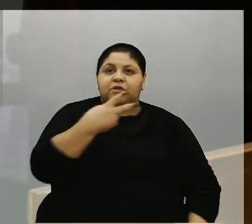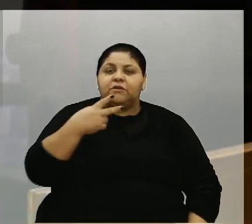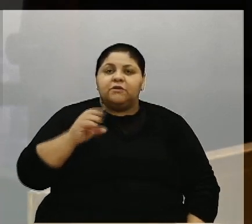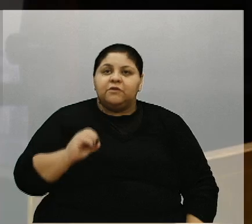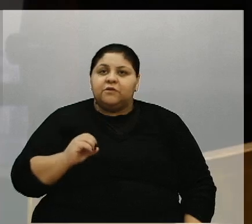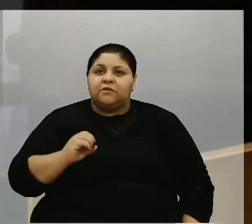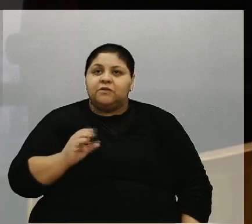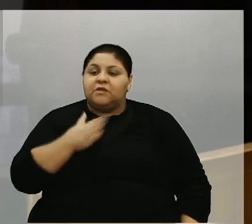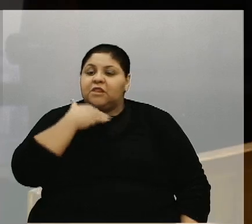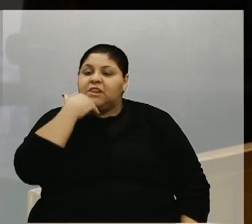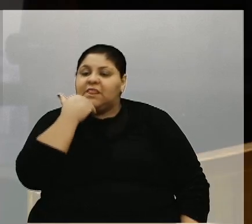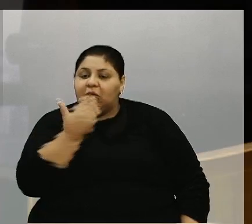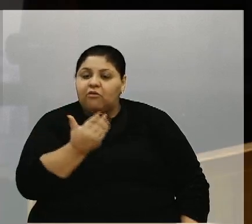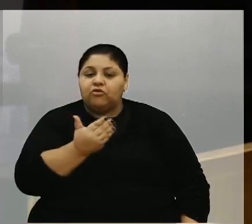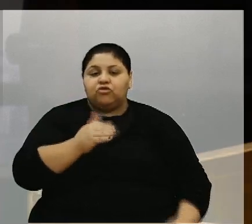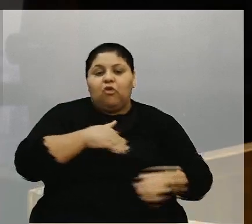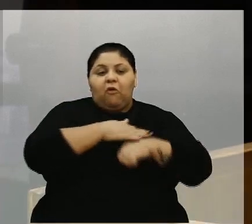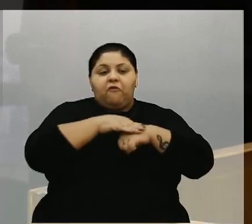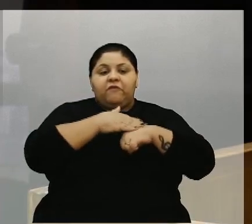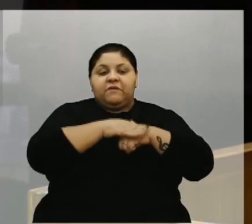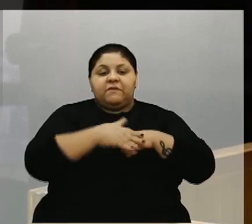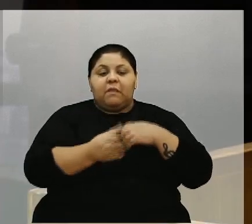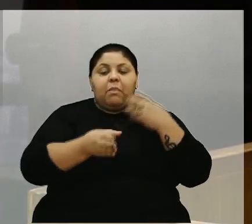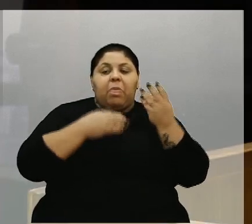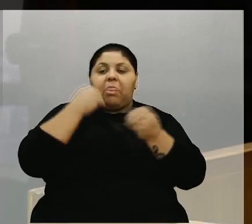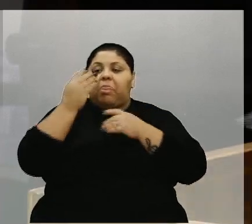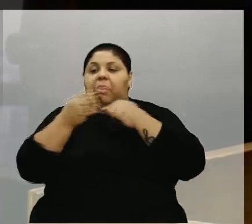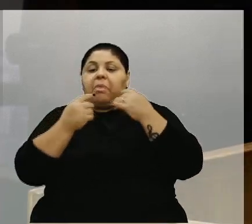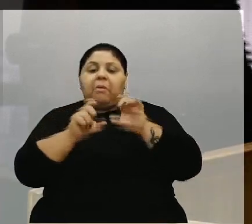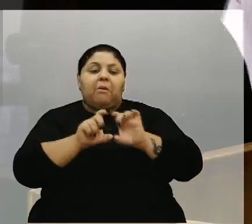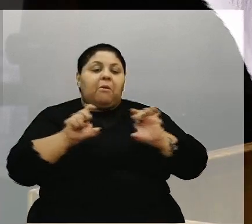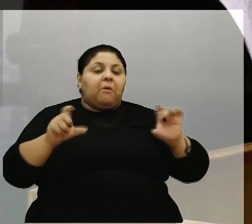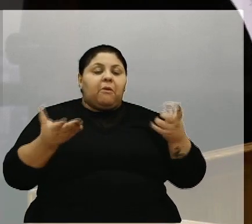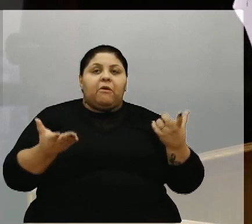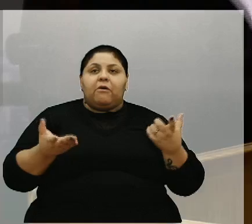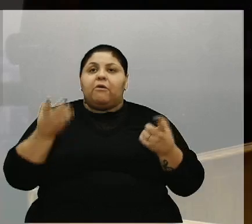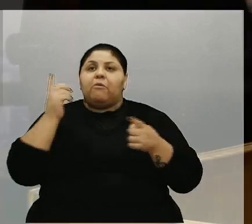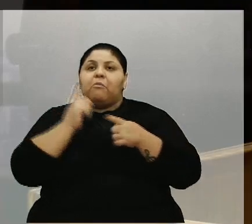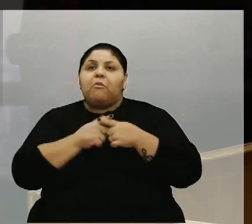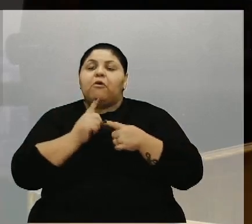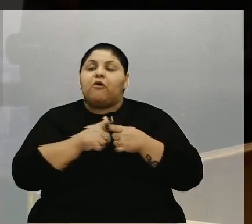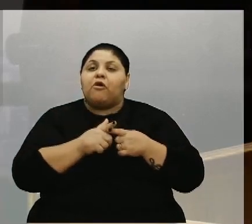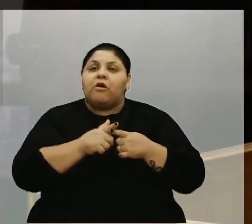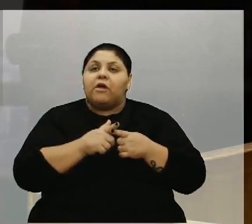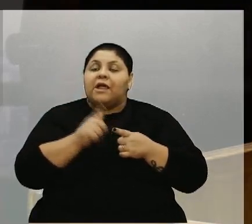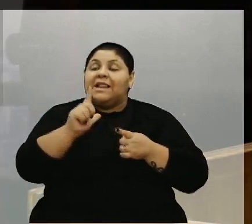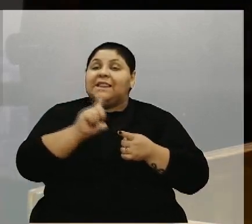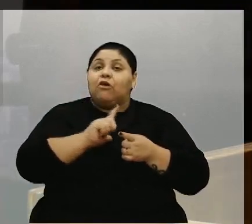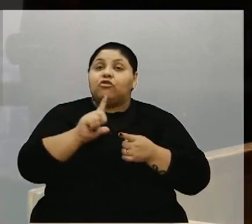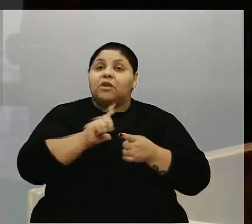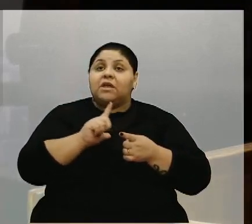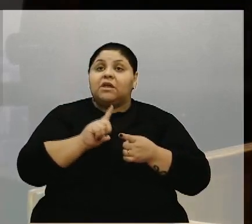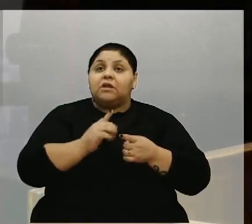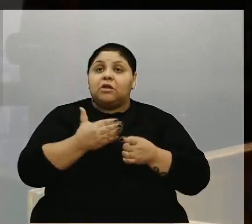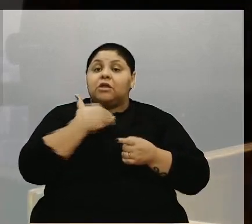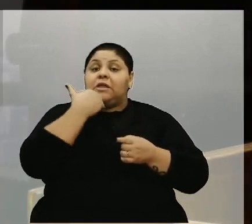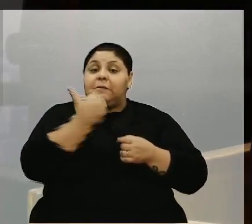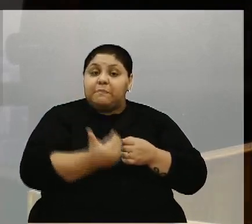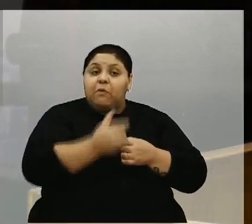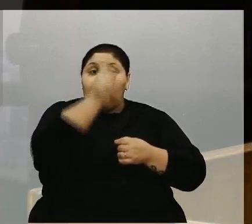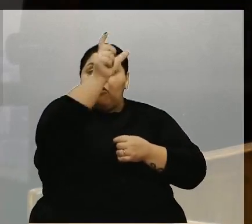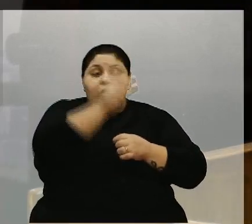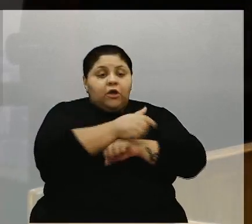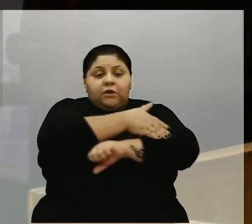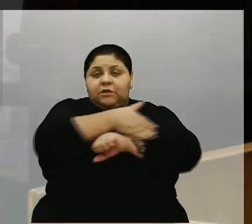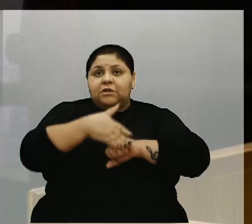não adianta fazer conversa mole com FAS e guarda municipal, porque não tem. E ainda bem que os moradores em situação de